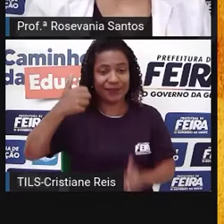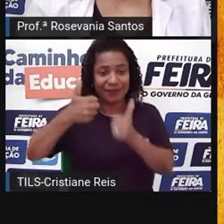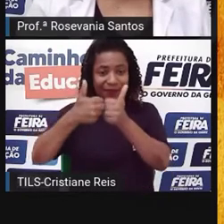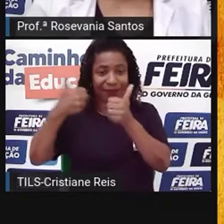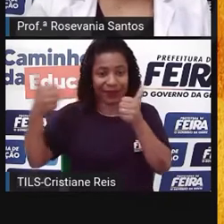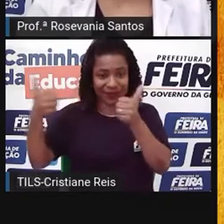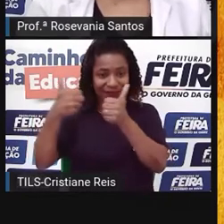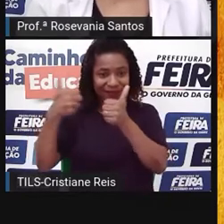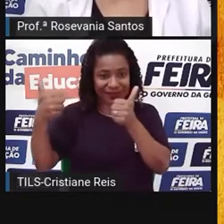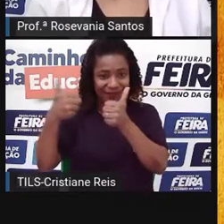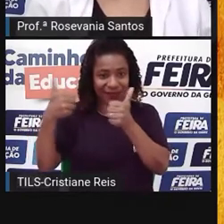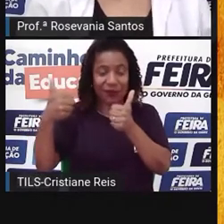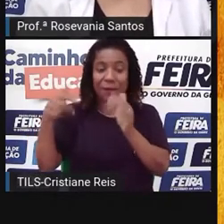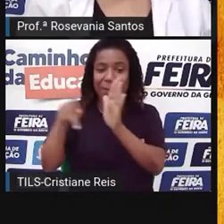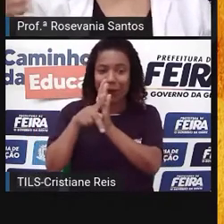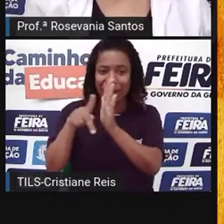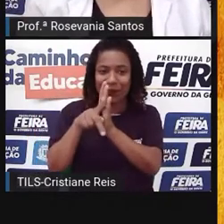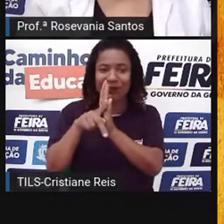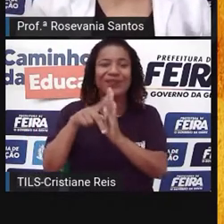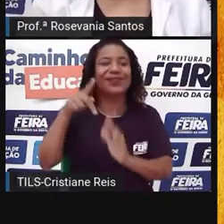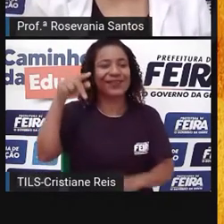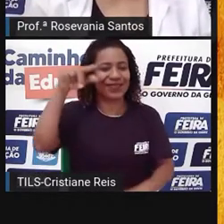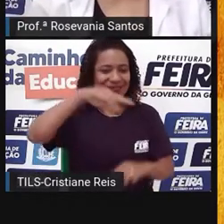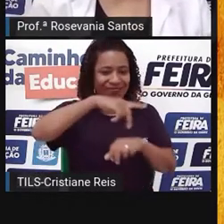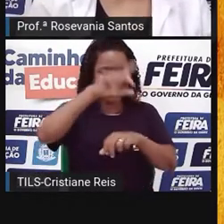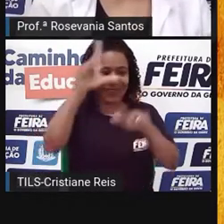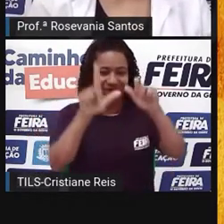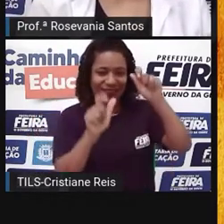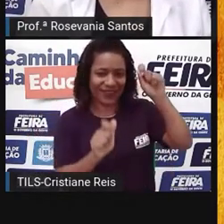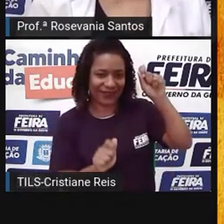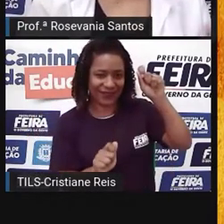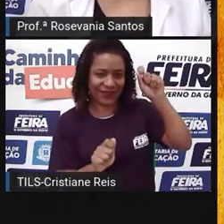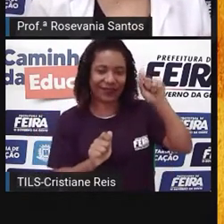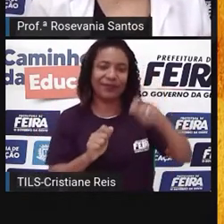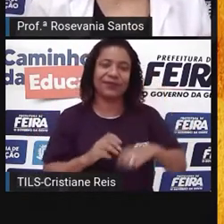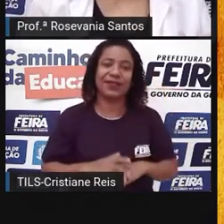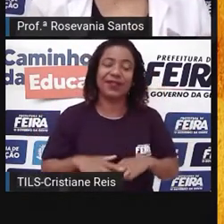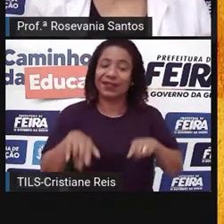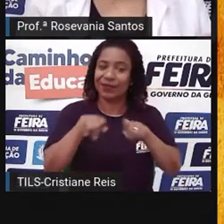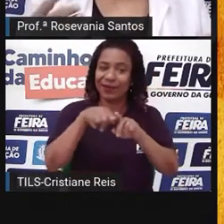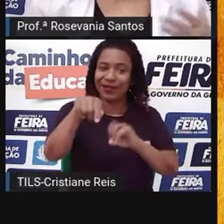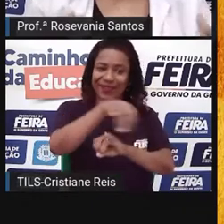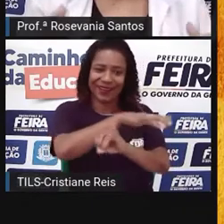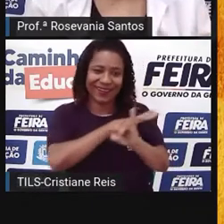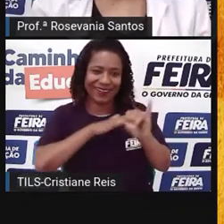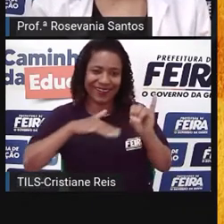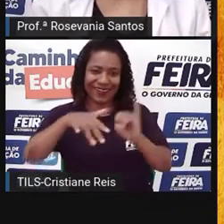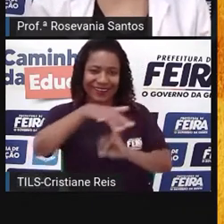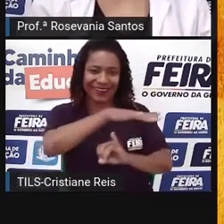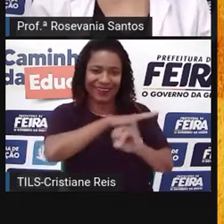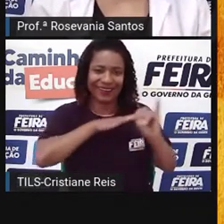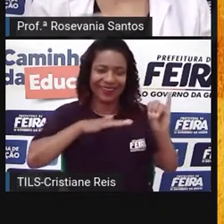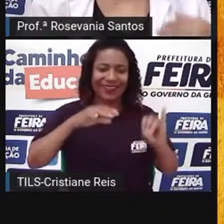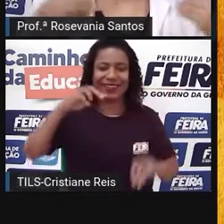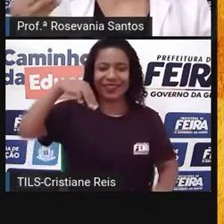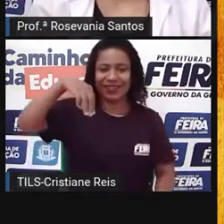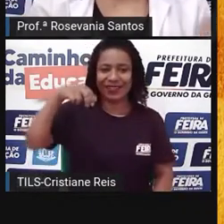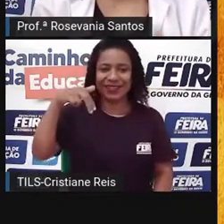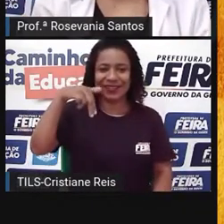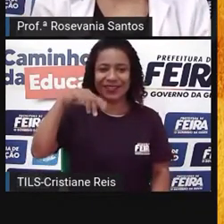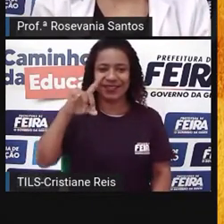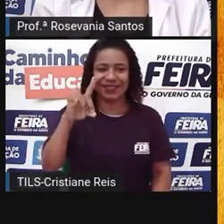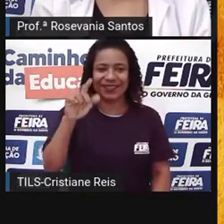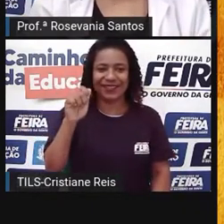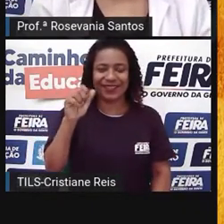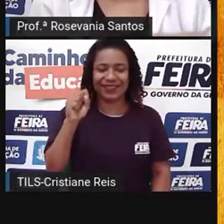pertence à África. Então, bora entender aí, né, nós temos a grande ilha de Madagascar, vocês que são a favor, né, e que conhecem